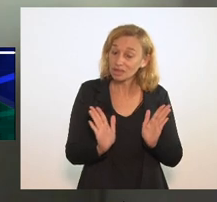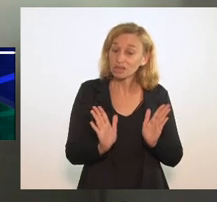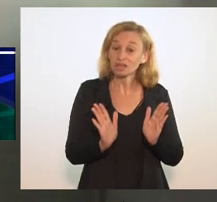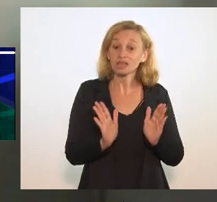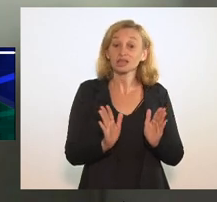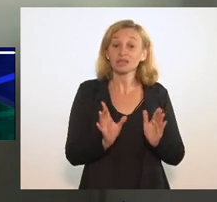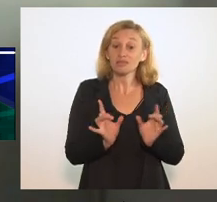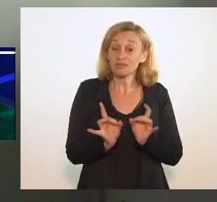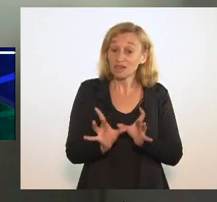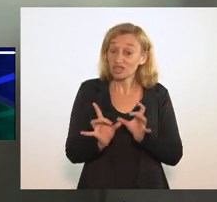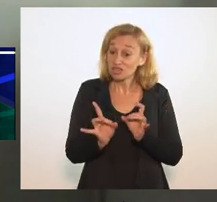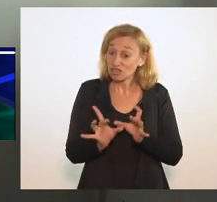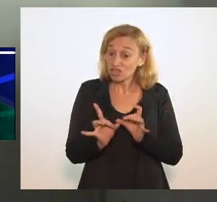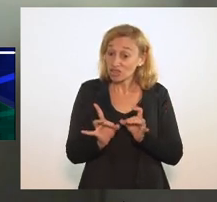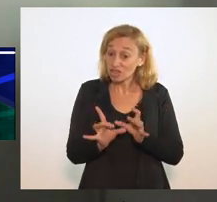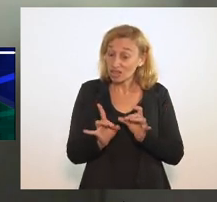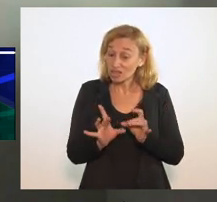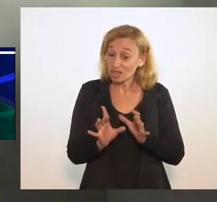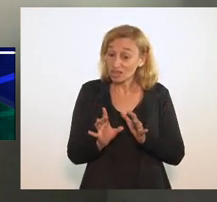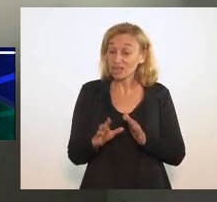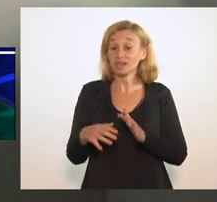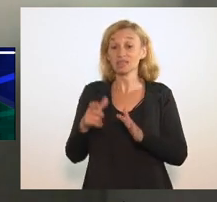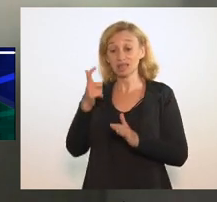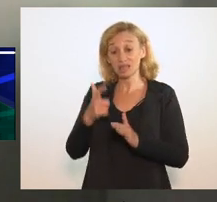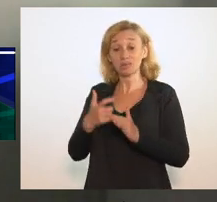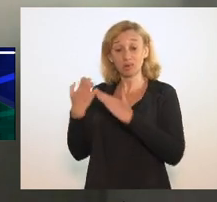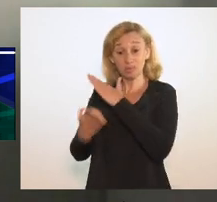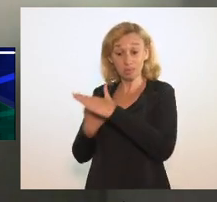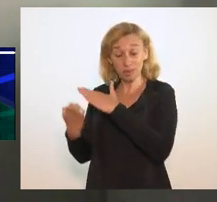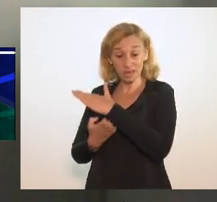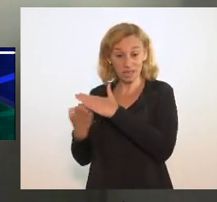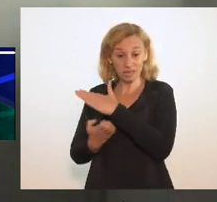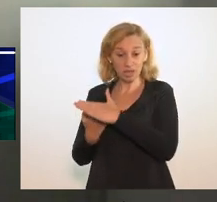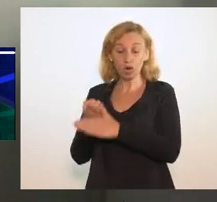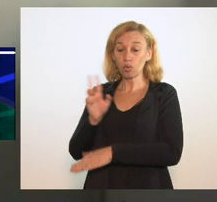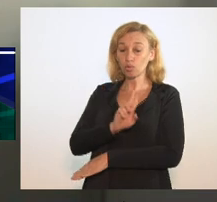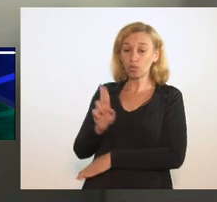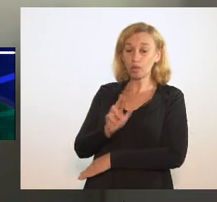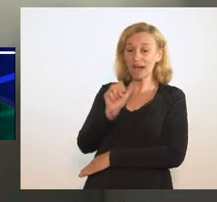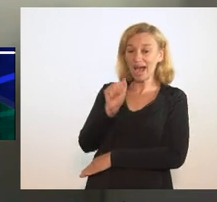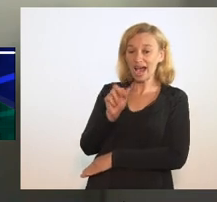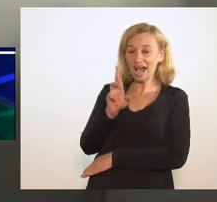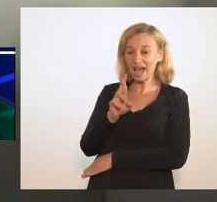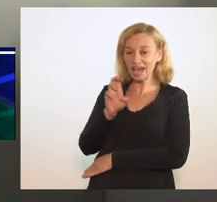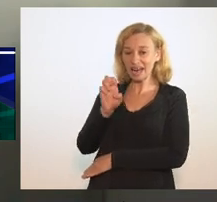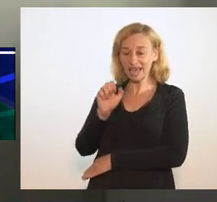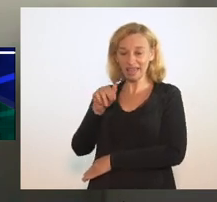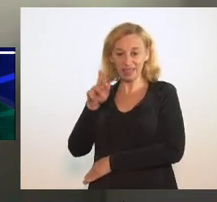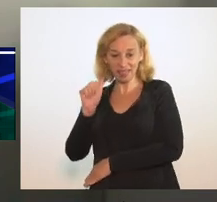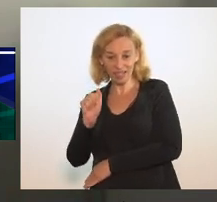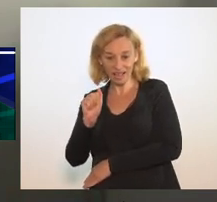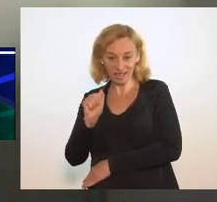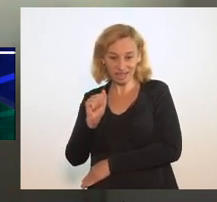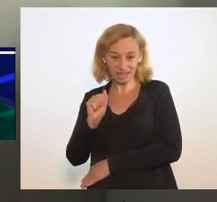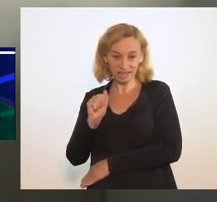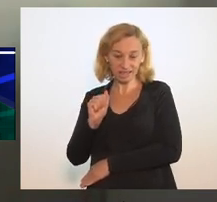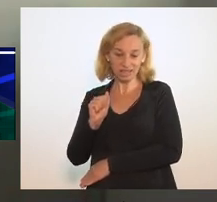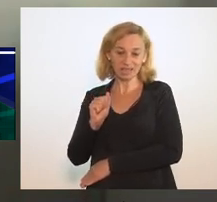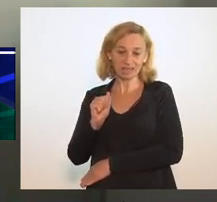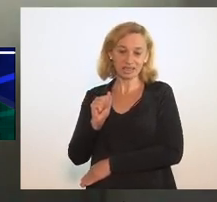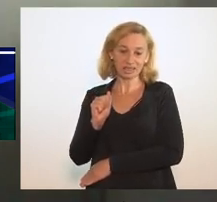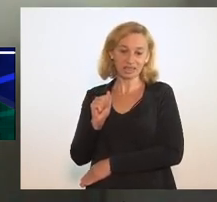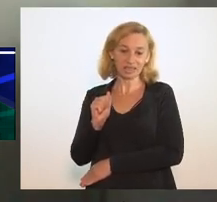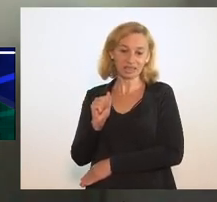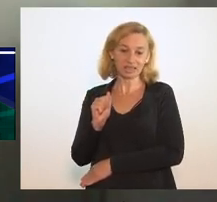privada e vier a se chamar Arena, será Arena